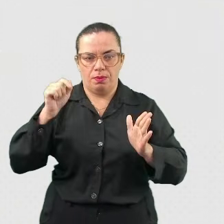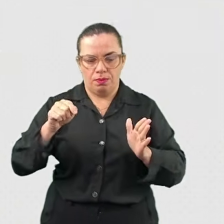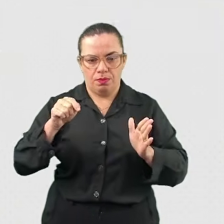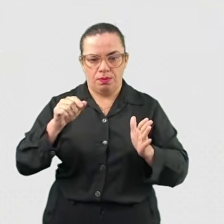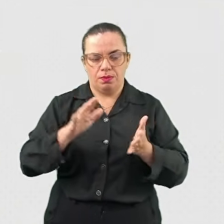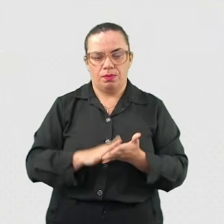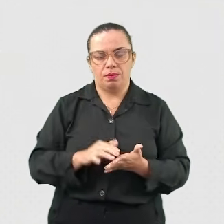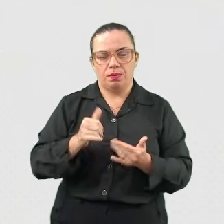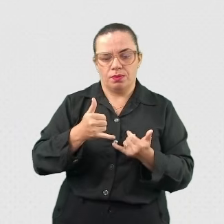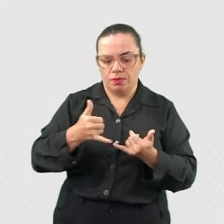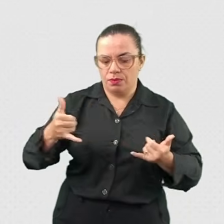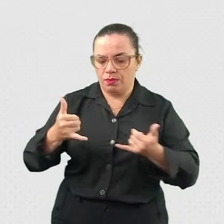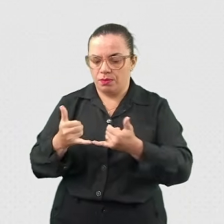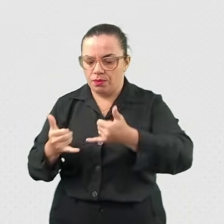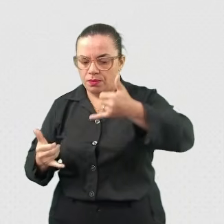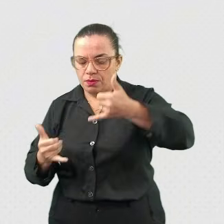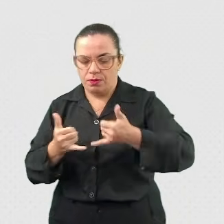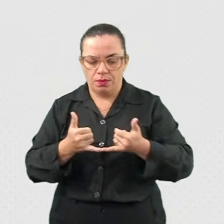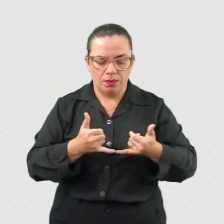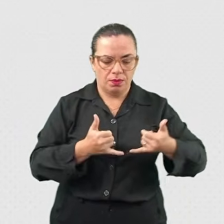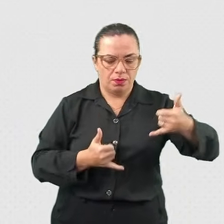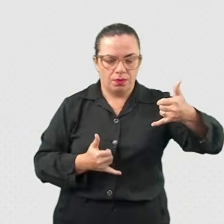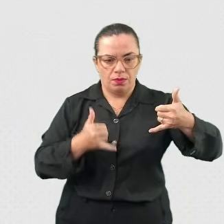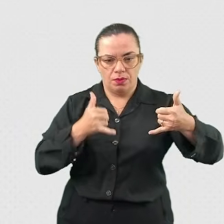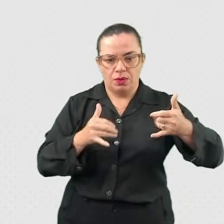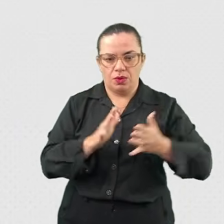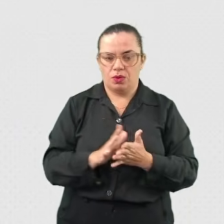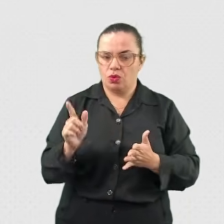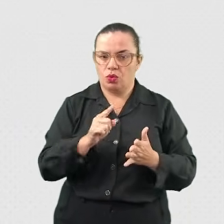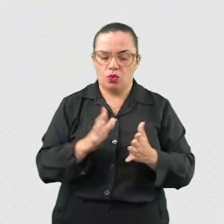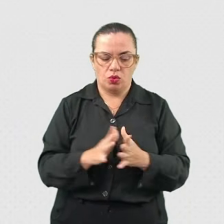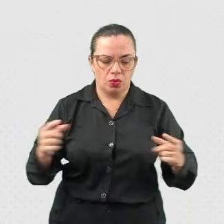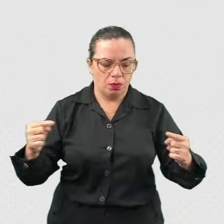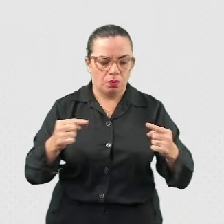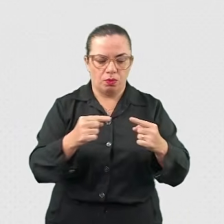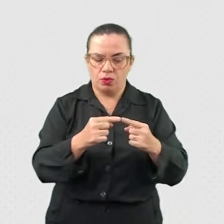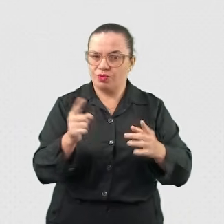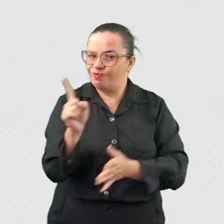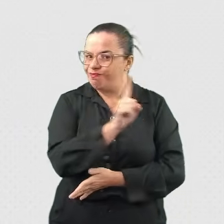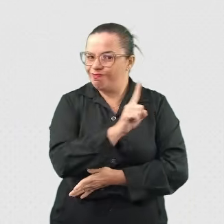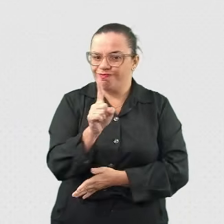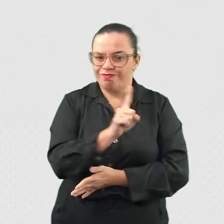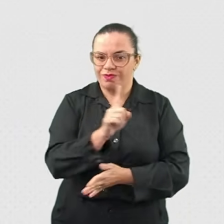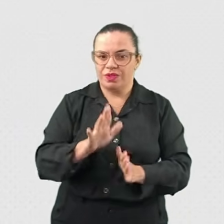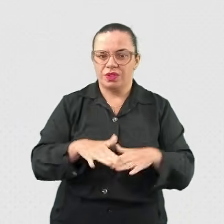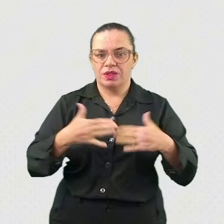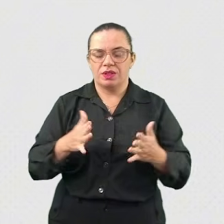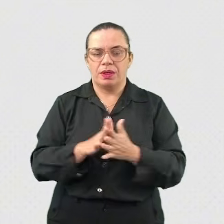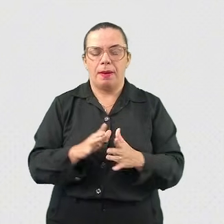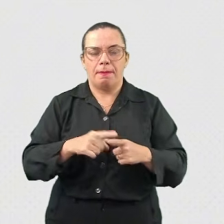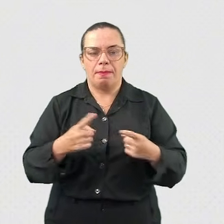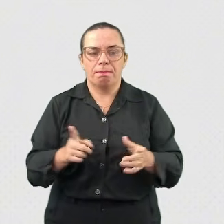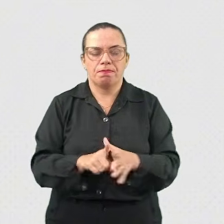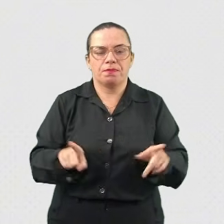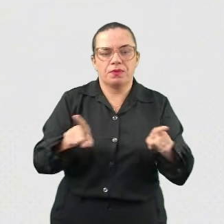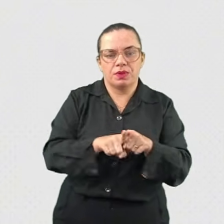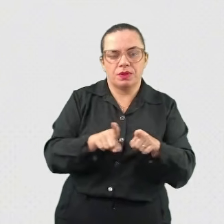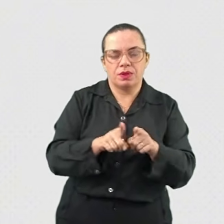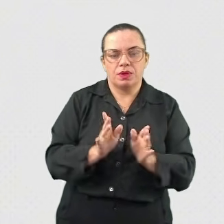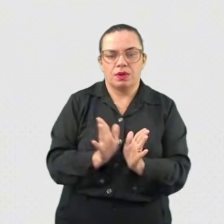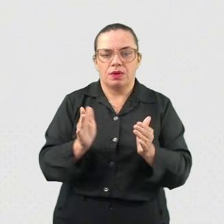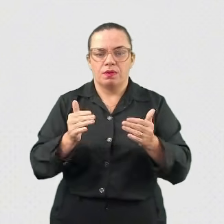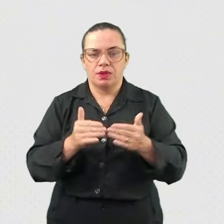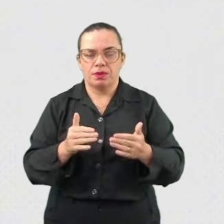são linhas poligonais que você vê que os pontos não fecham. E você tem umas linhas poligonais fechadas,